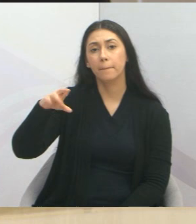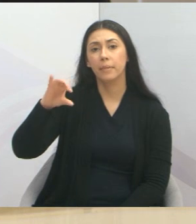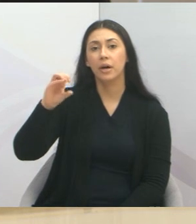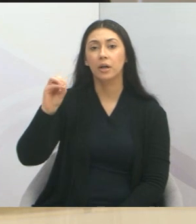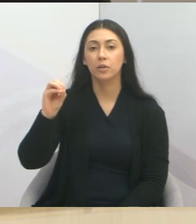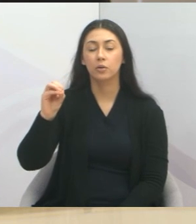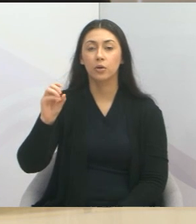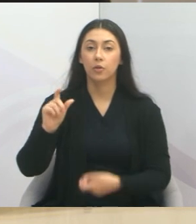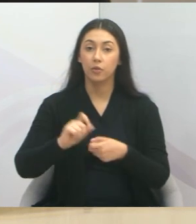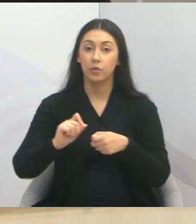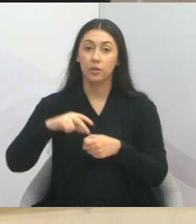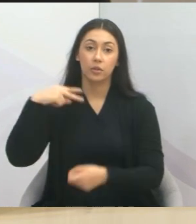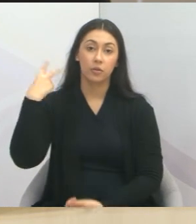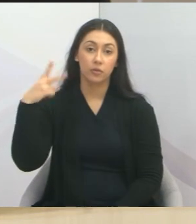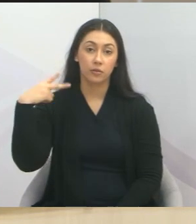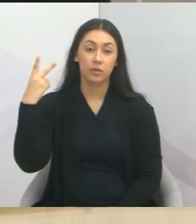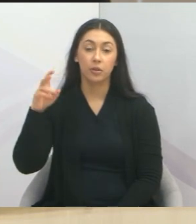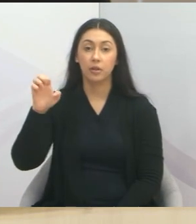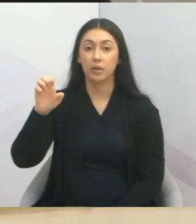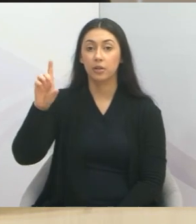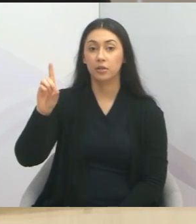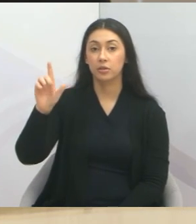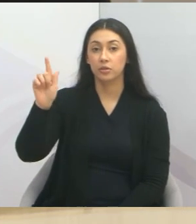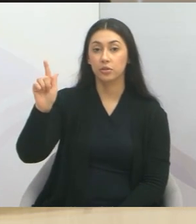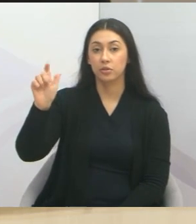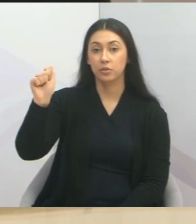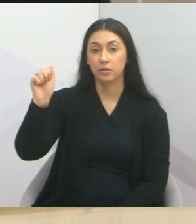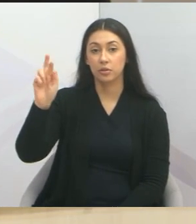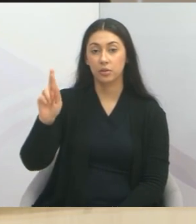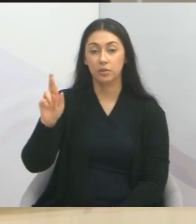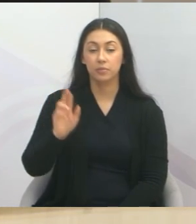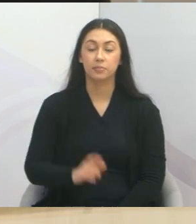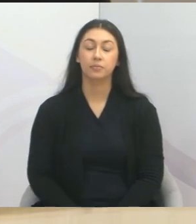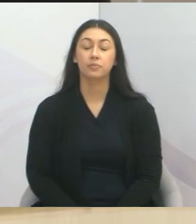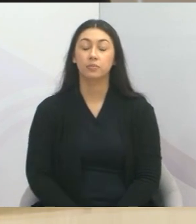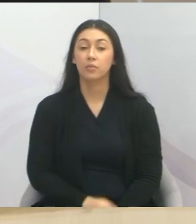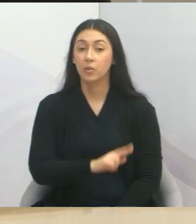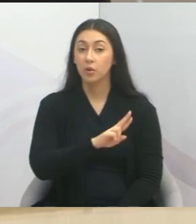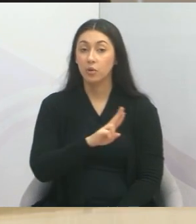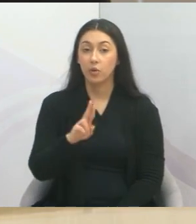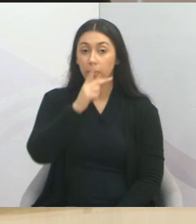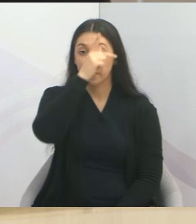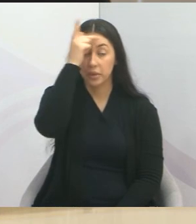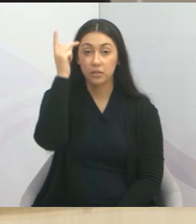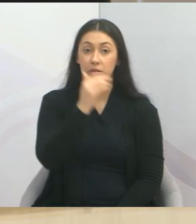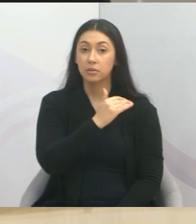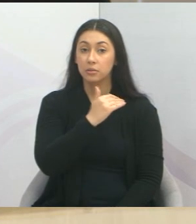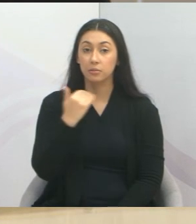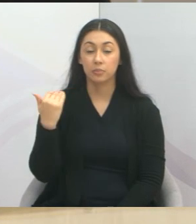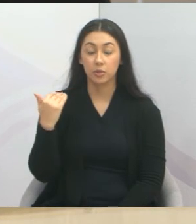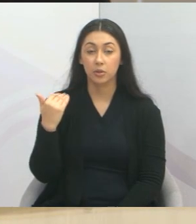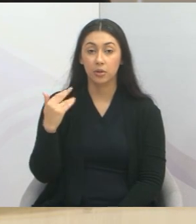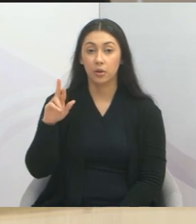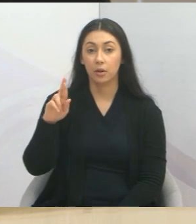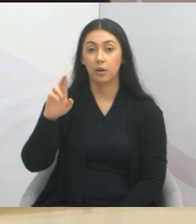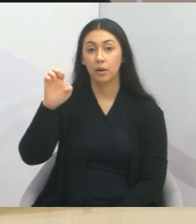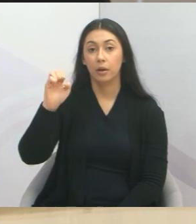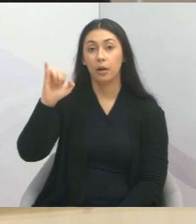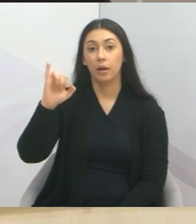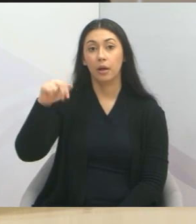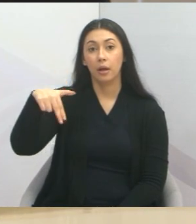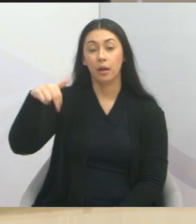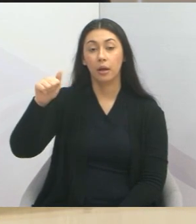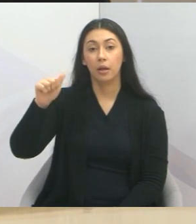inui voto formulada pelo vereador Edgar suas aqui voto de pesar pelo falecimento de Reinaldo